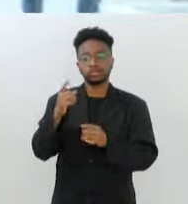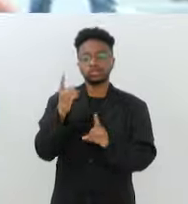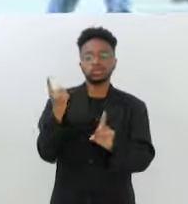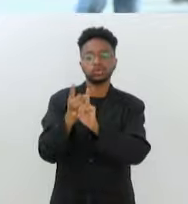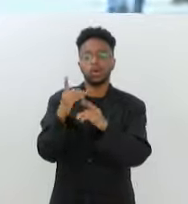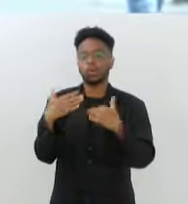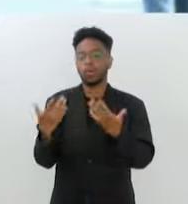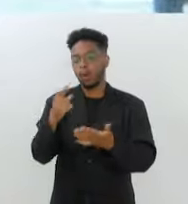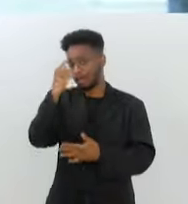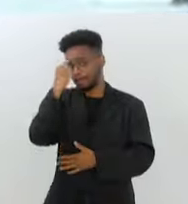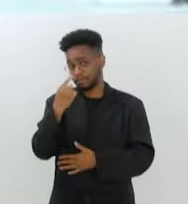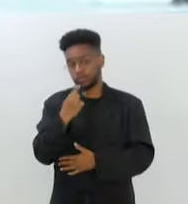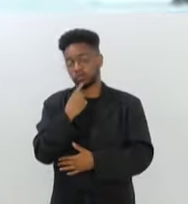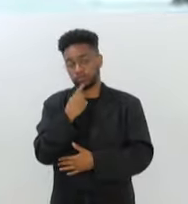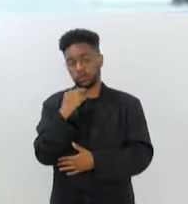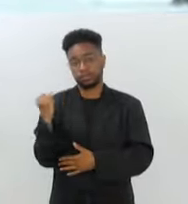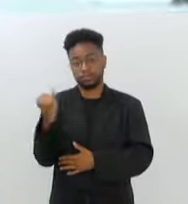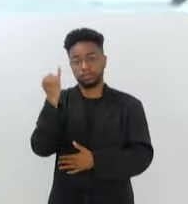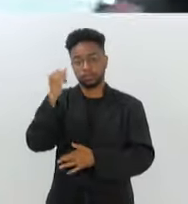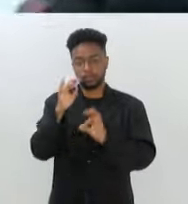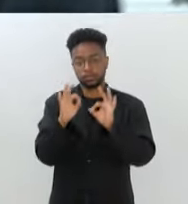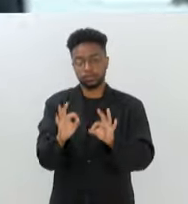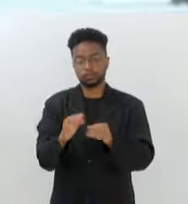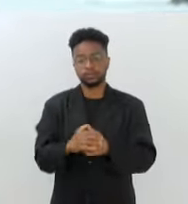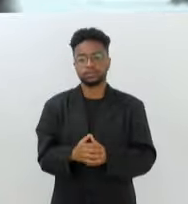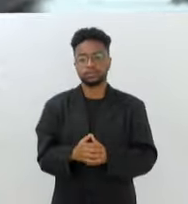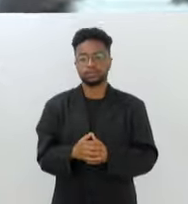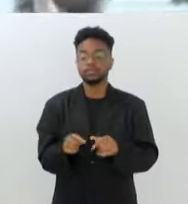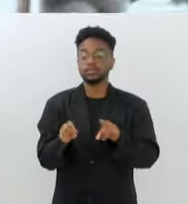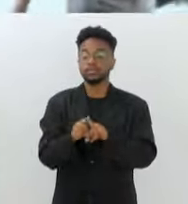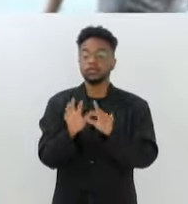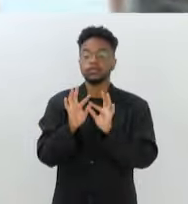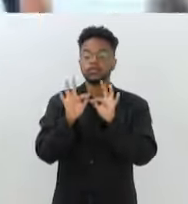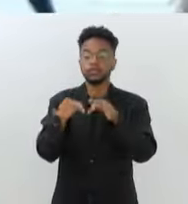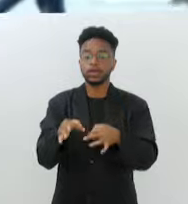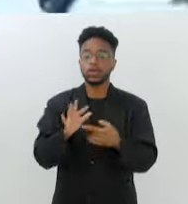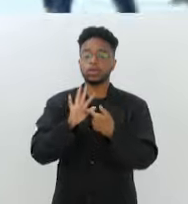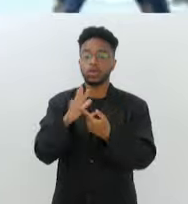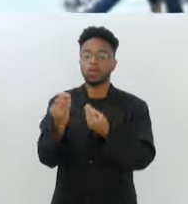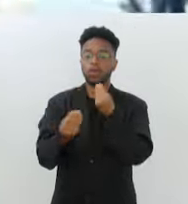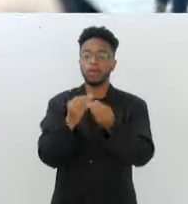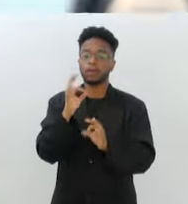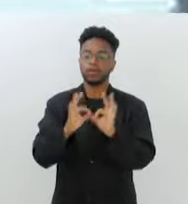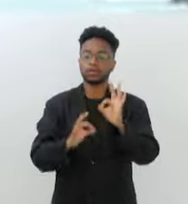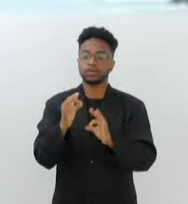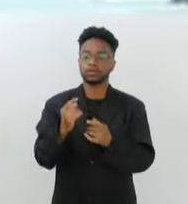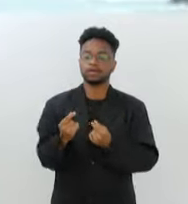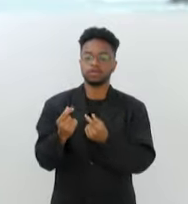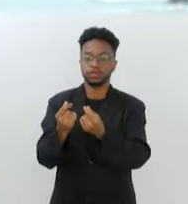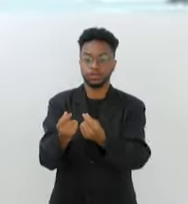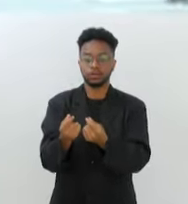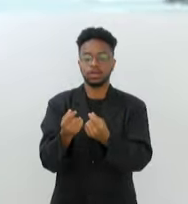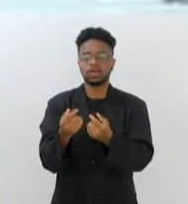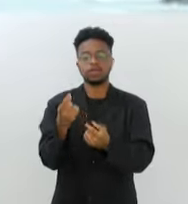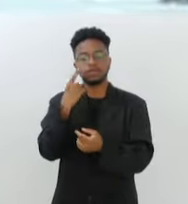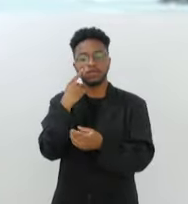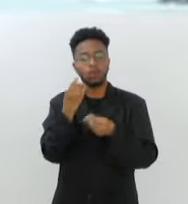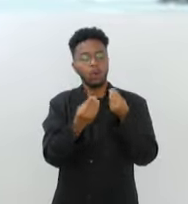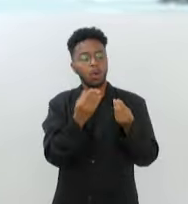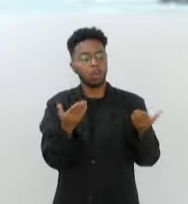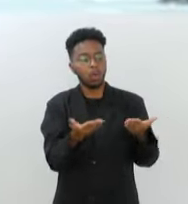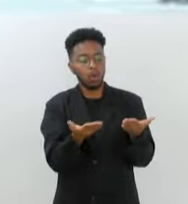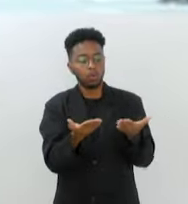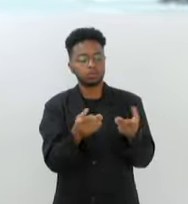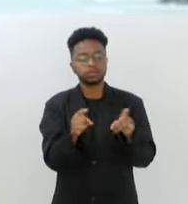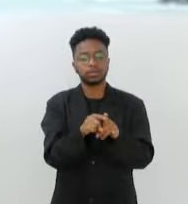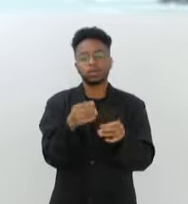perfil é muito importante de investimento, de investidor, e, por fim, ensina um planejamento financeiro, para você ver onde você está hoje, onde você